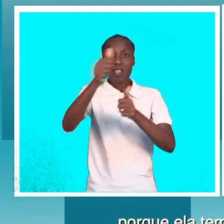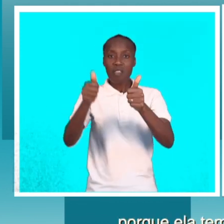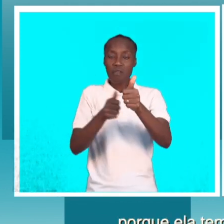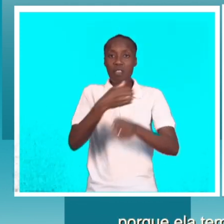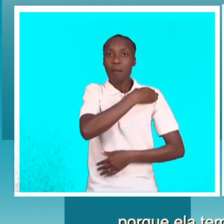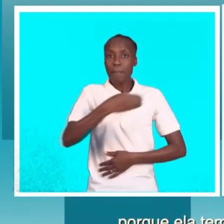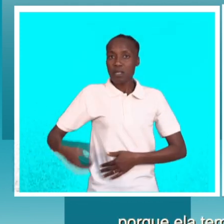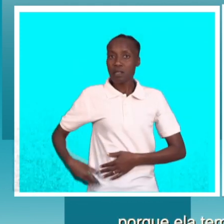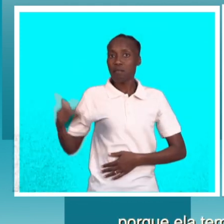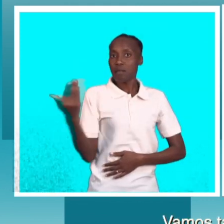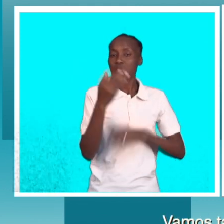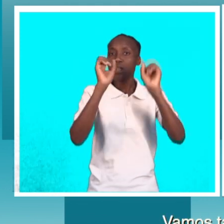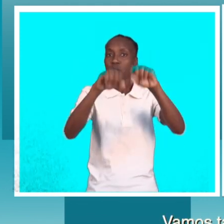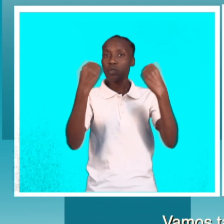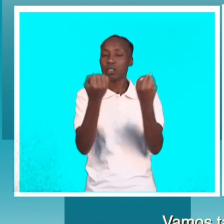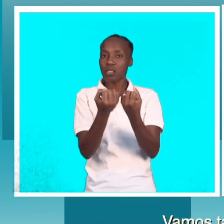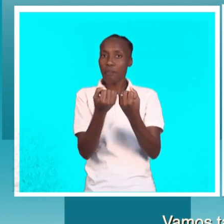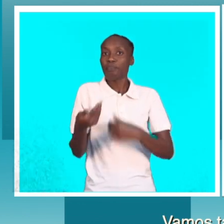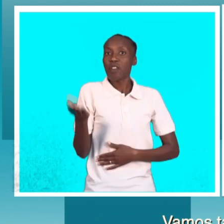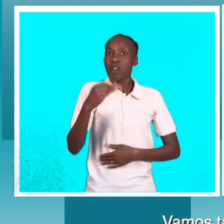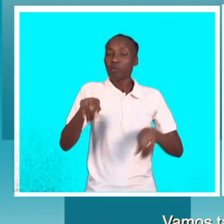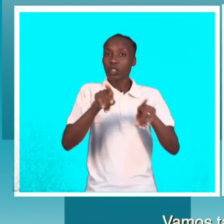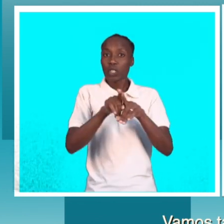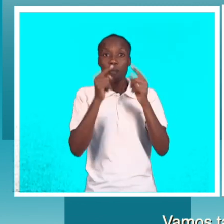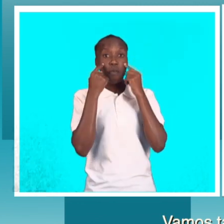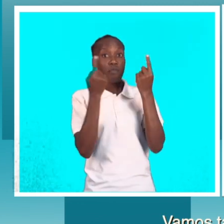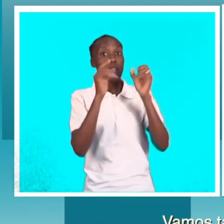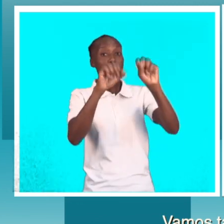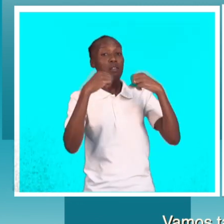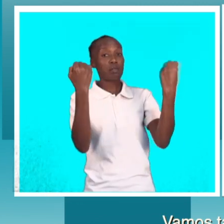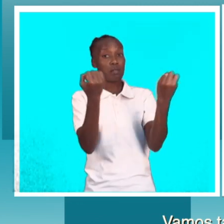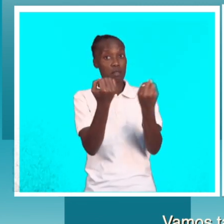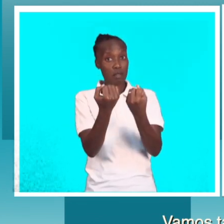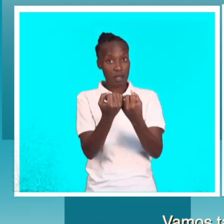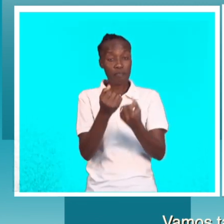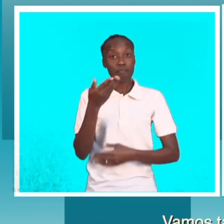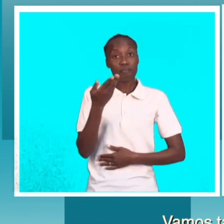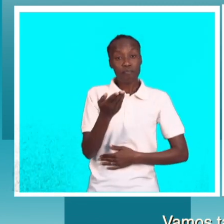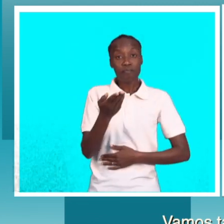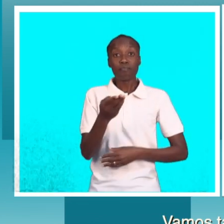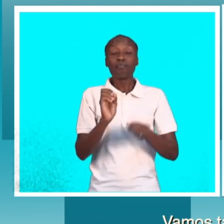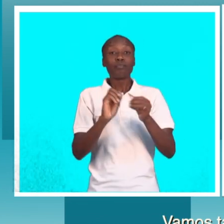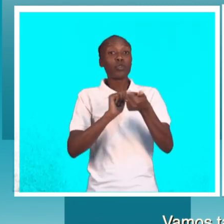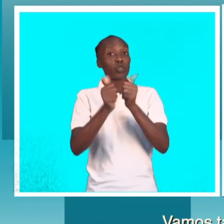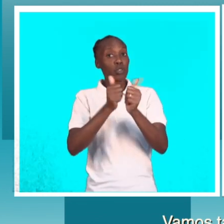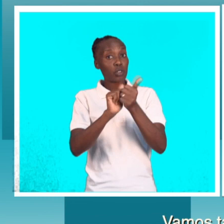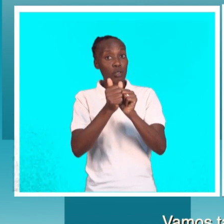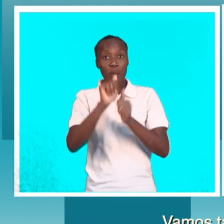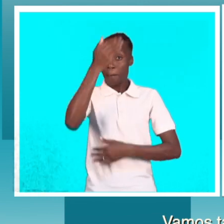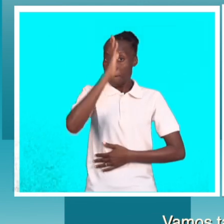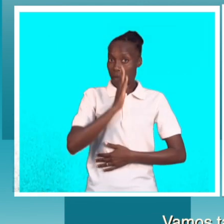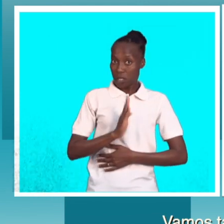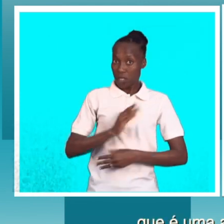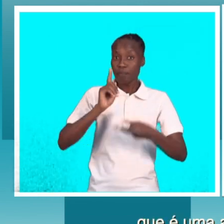-presidência desta associação. E vamos também olhar para a Associação dos Coronistas Desportivos